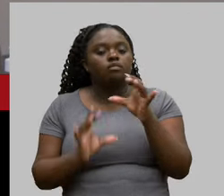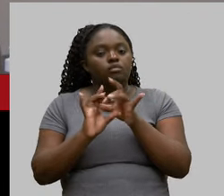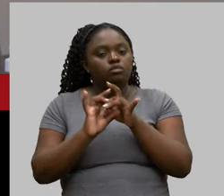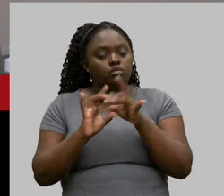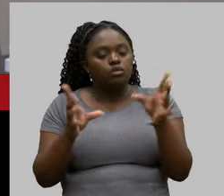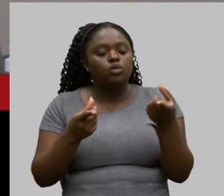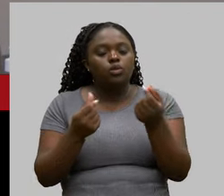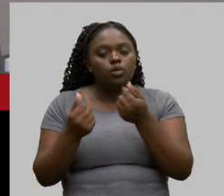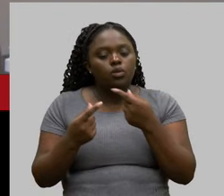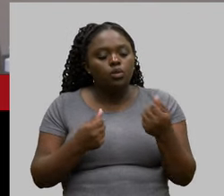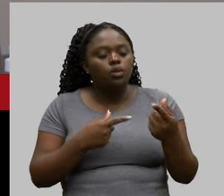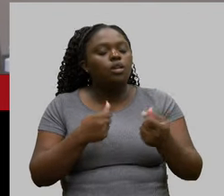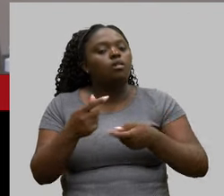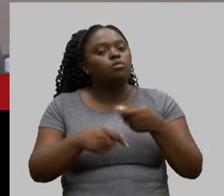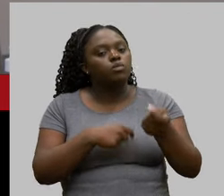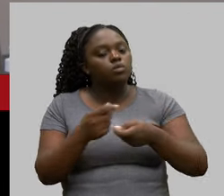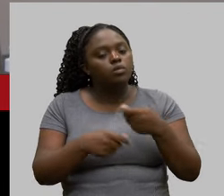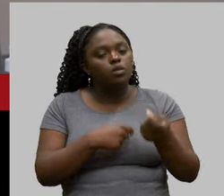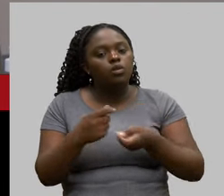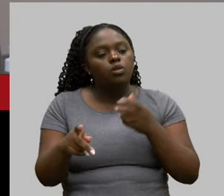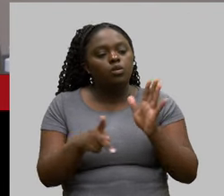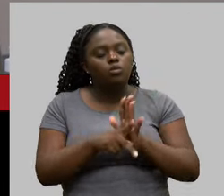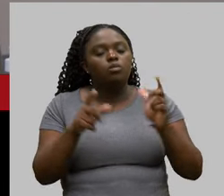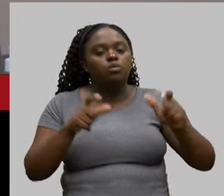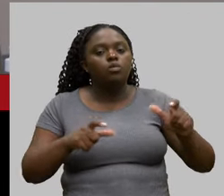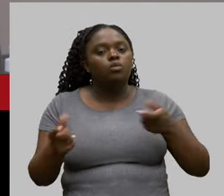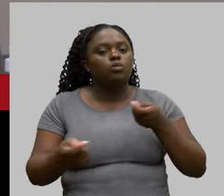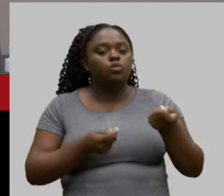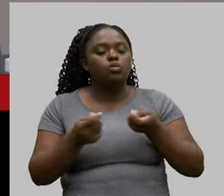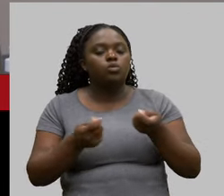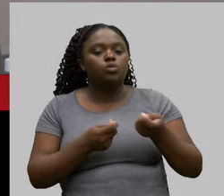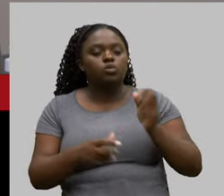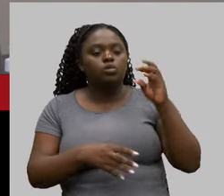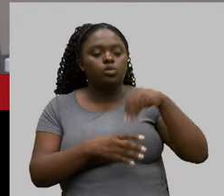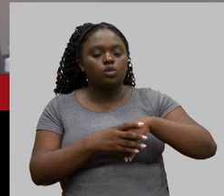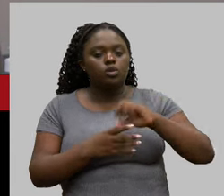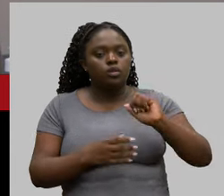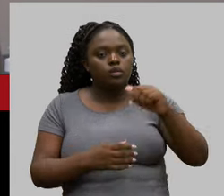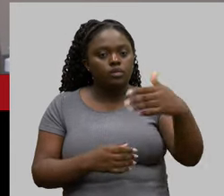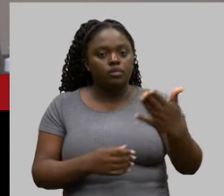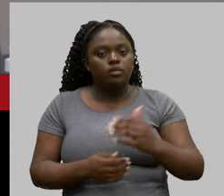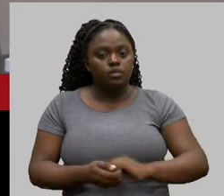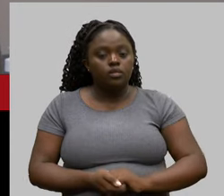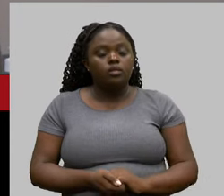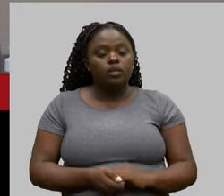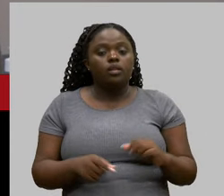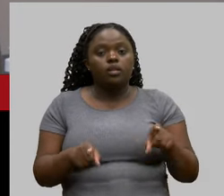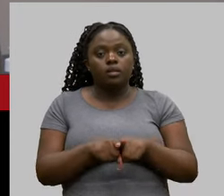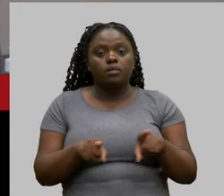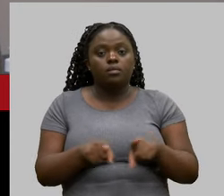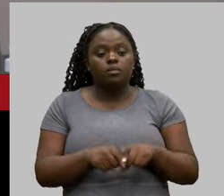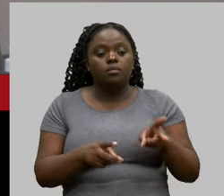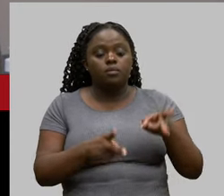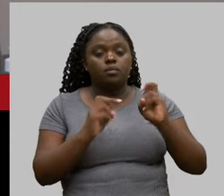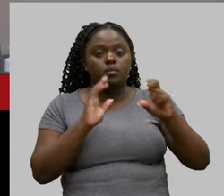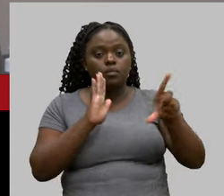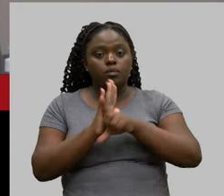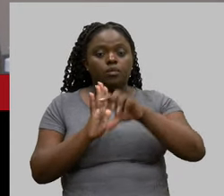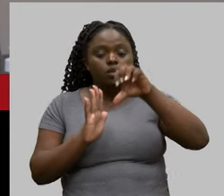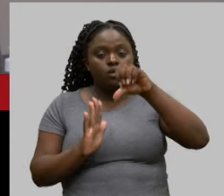financeira orçamentária e patrimonial dos órgãos de controle interno e externo no caso de extinção veja que a lei